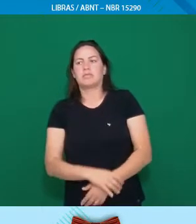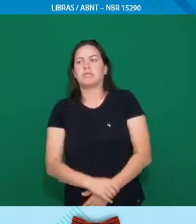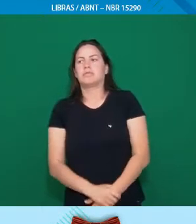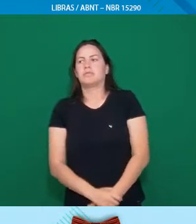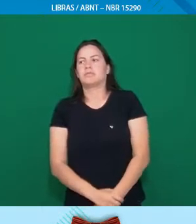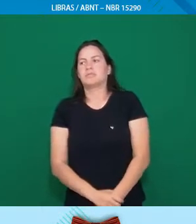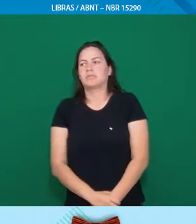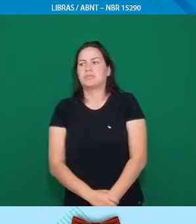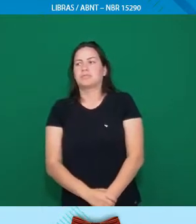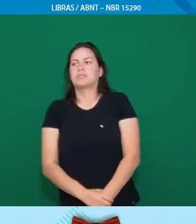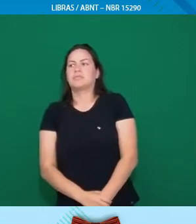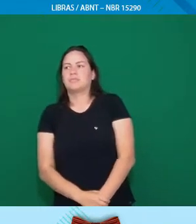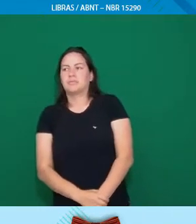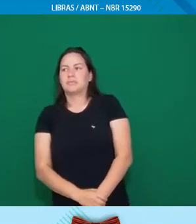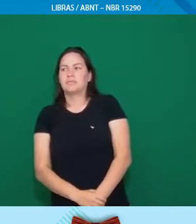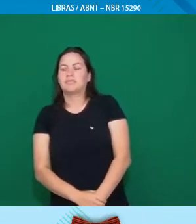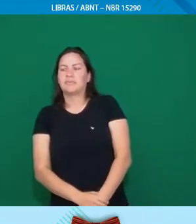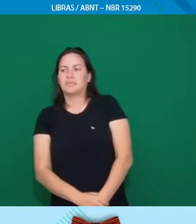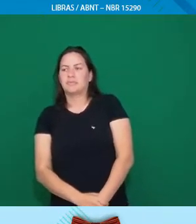presidente